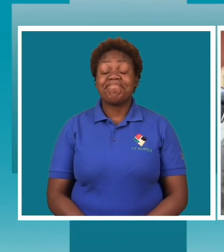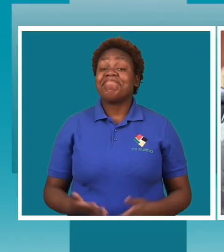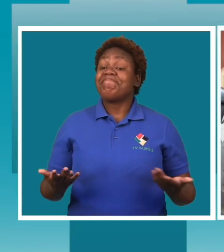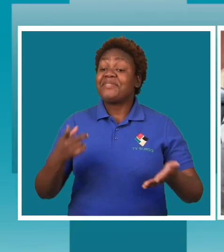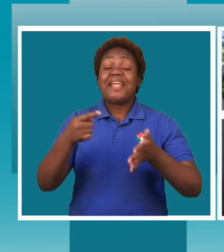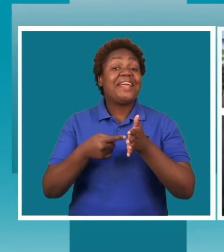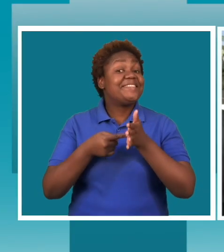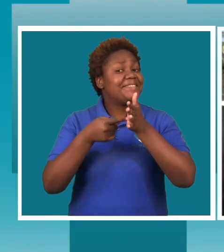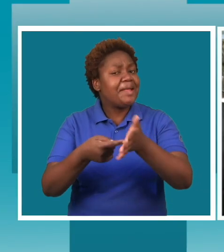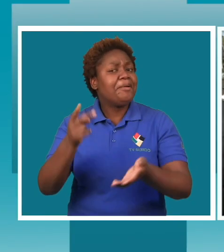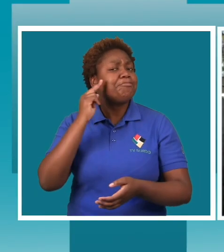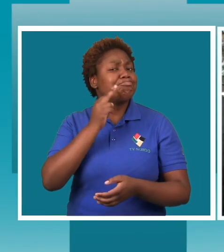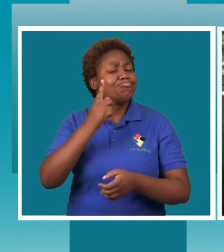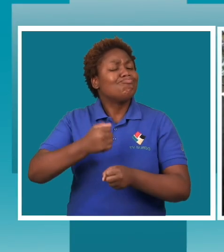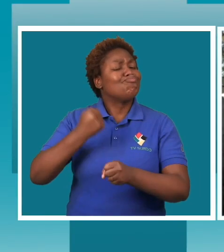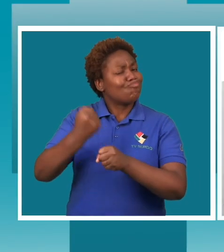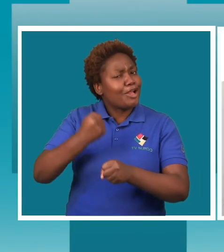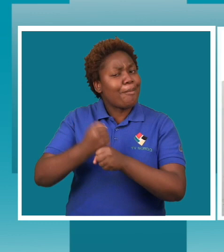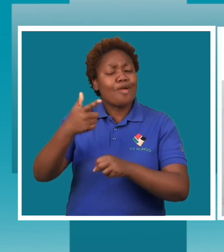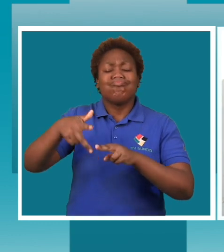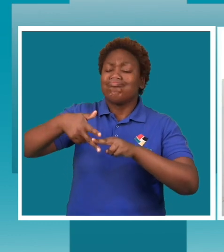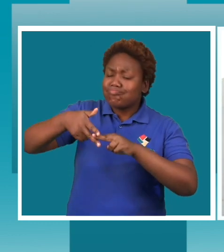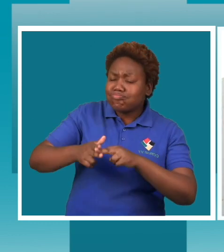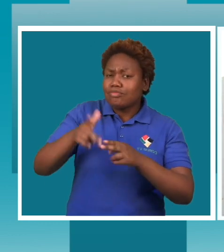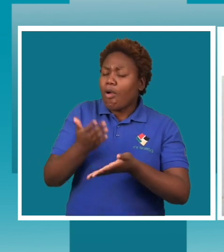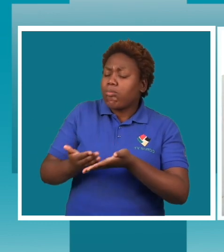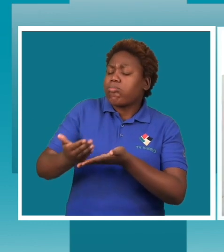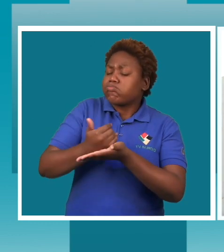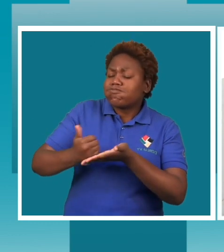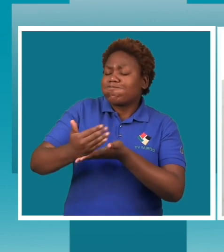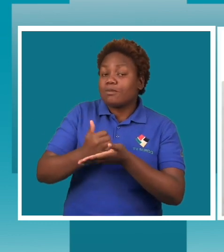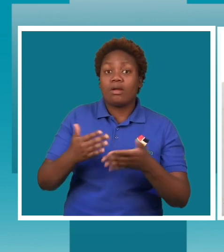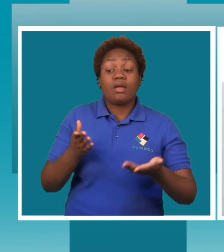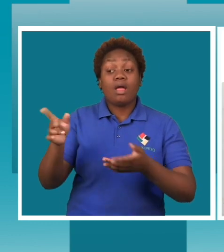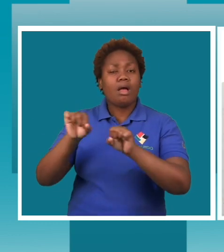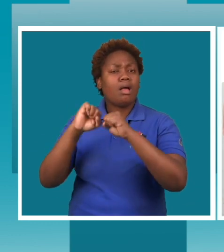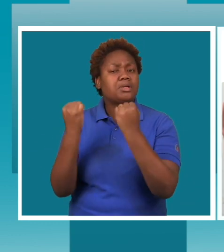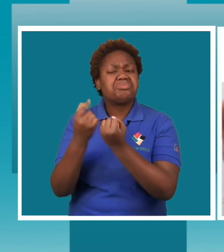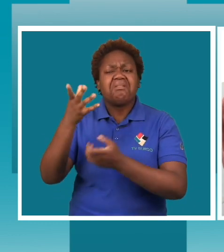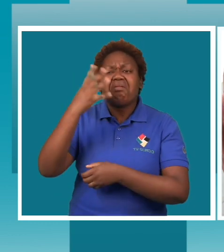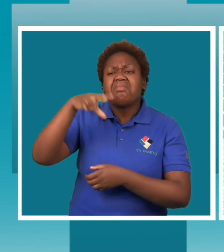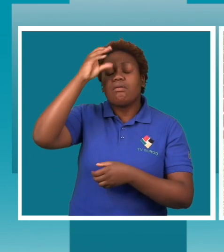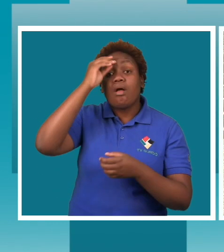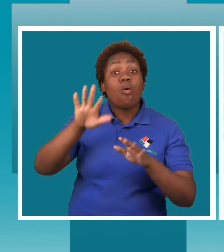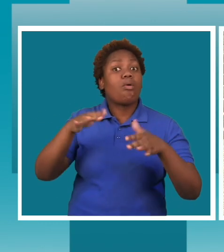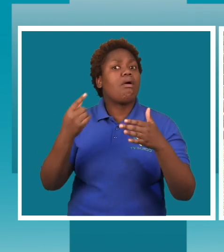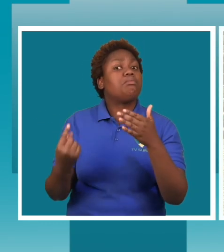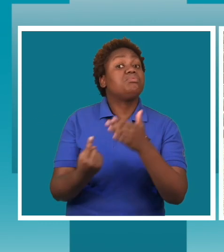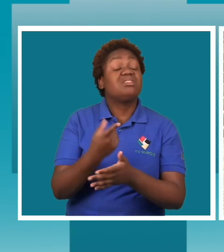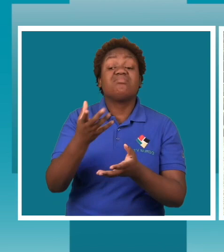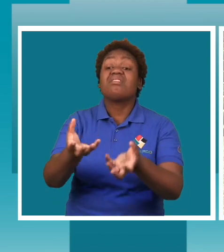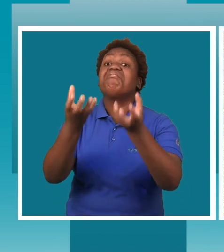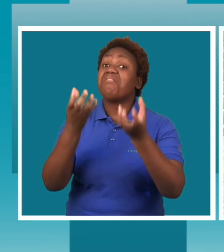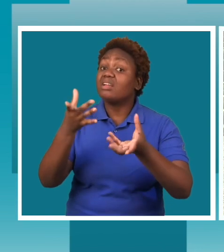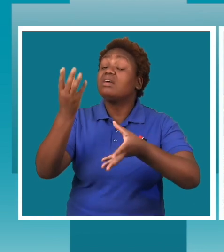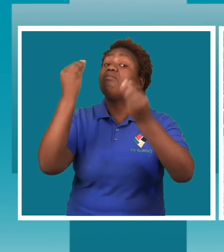apenas um exemplo de surdos que optam por trabalhos mecânicos para o seu sustento. A Azumo entende